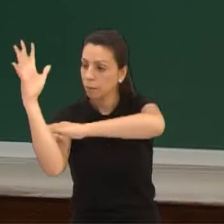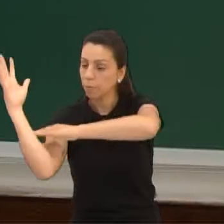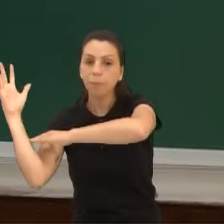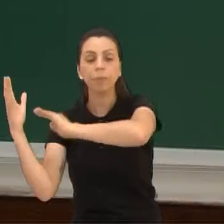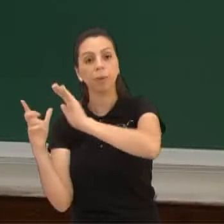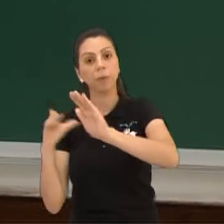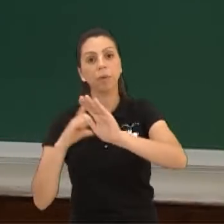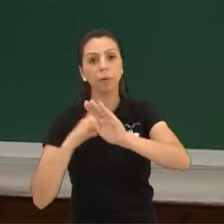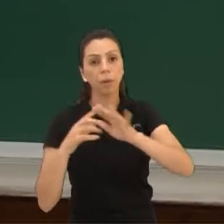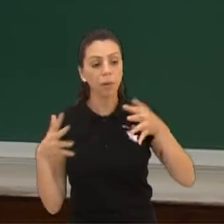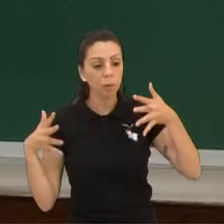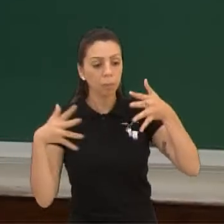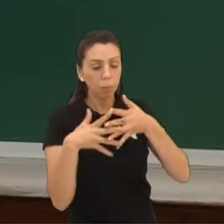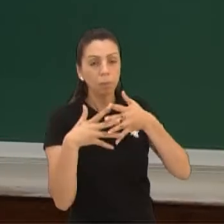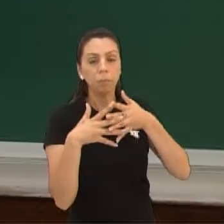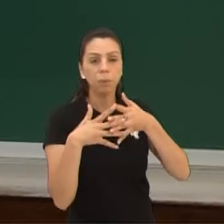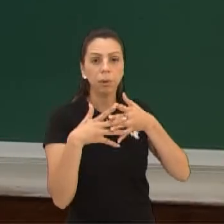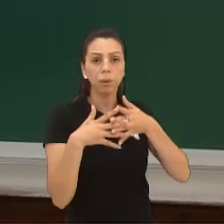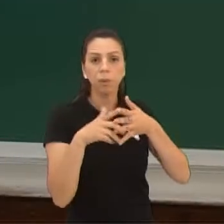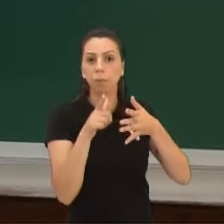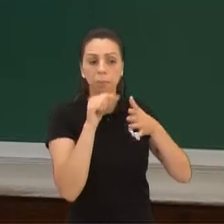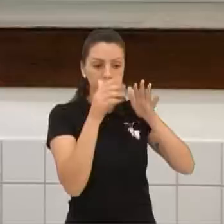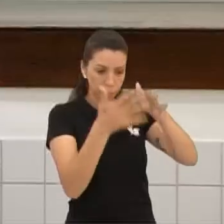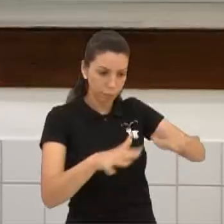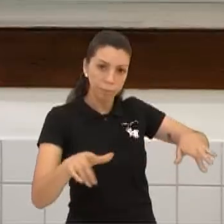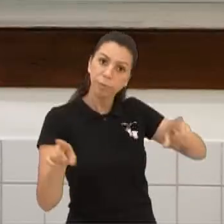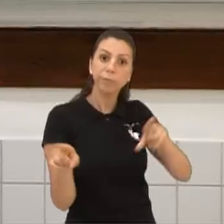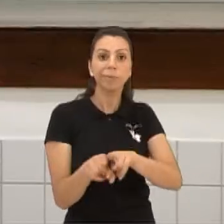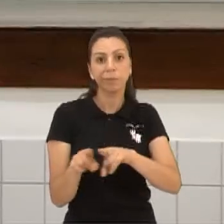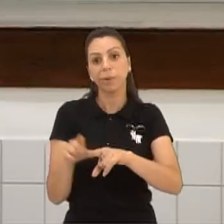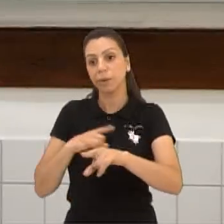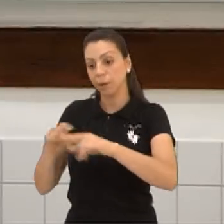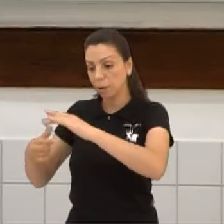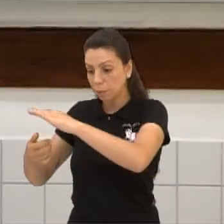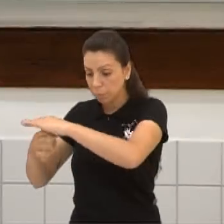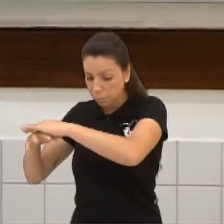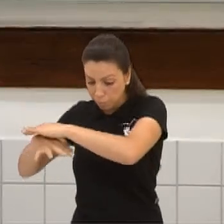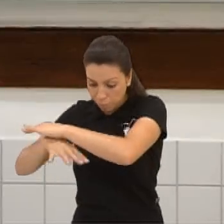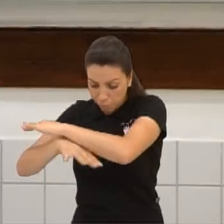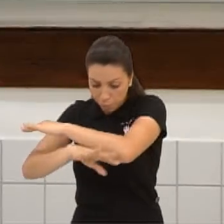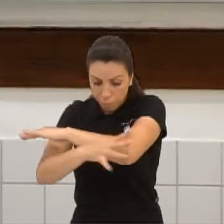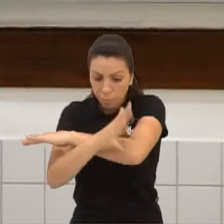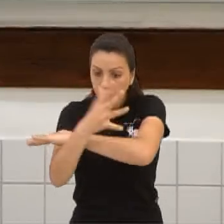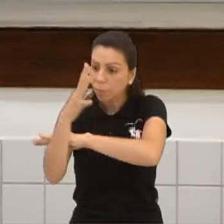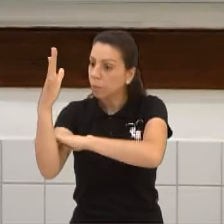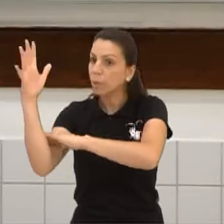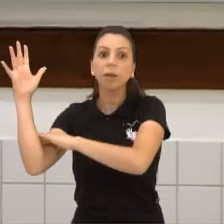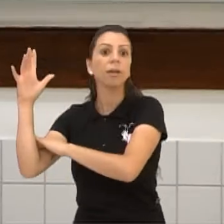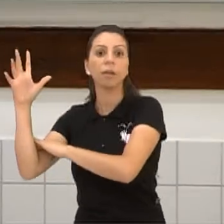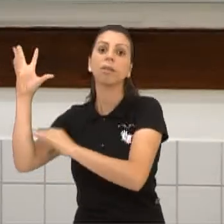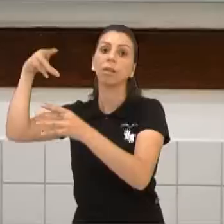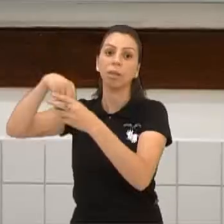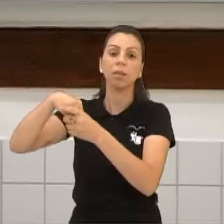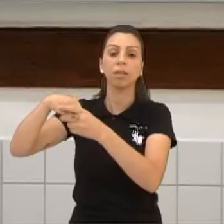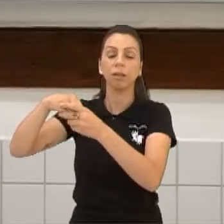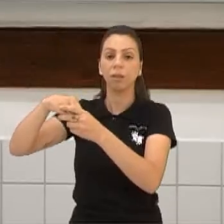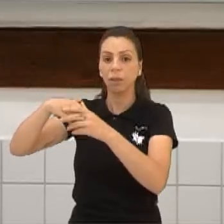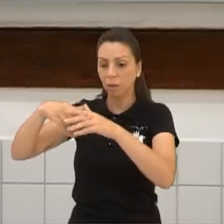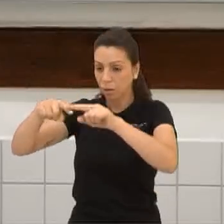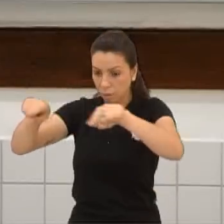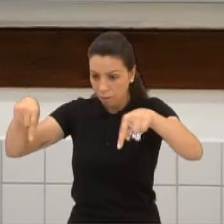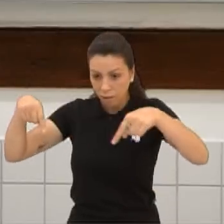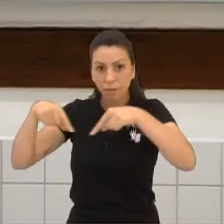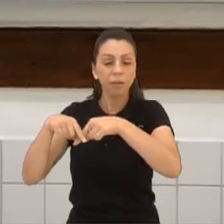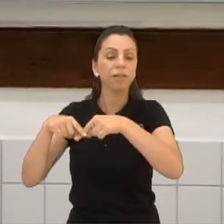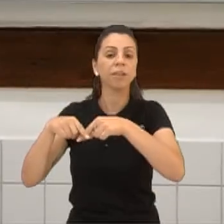ecossistema aquático, mas existe ecossistema terrestre, por exemplo. A própria sala de aula, onde eu acho que vocês devem estar